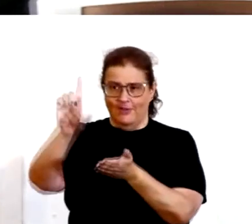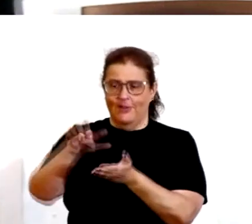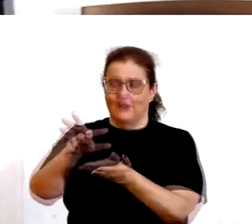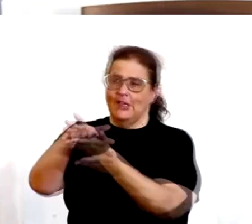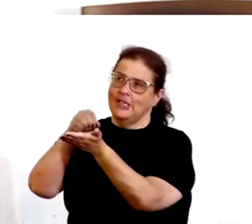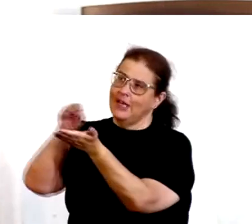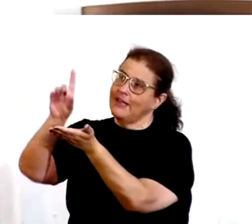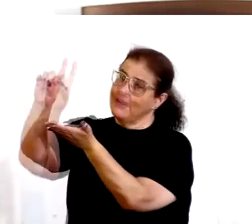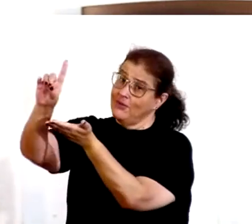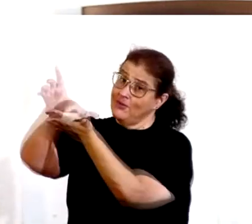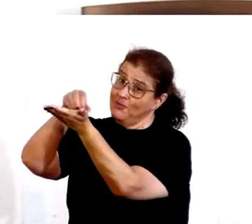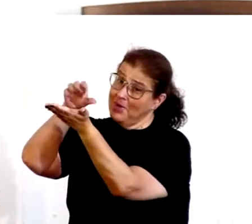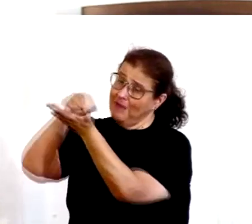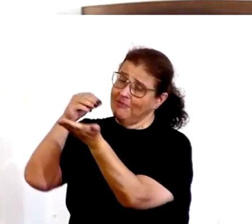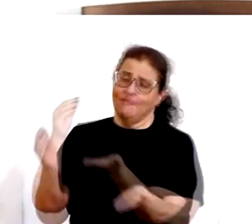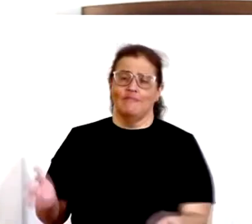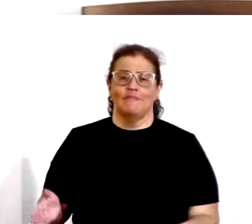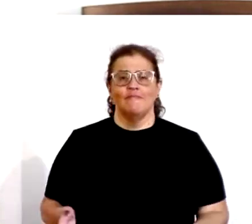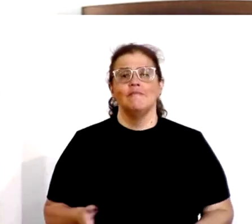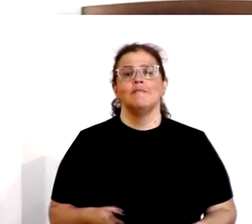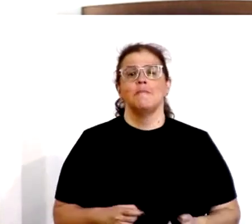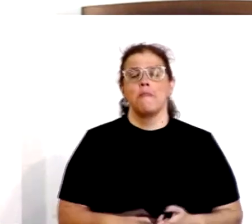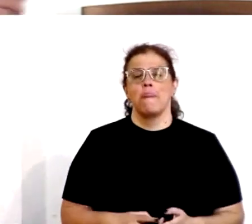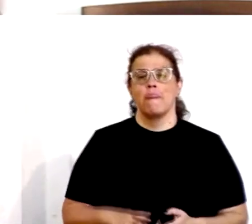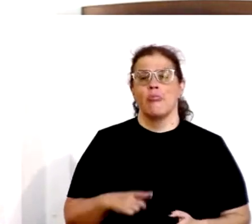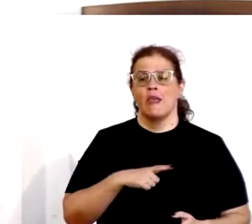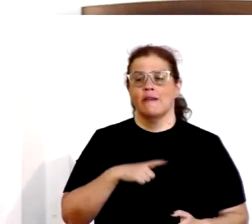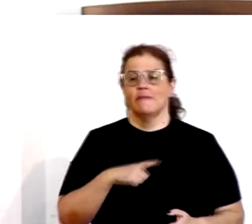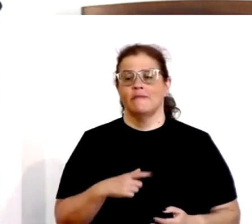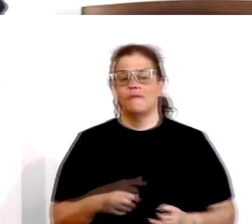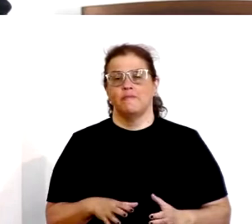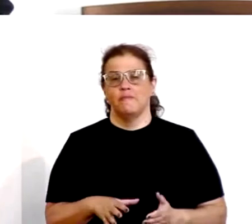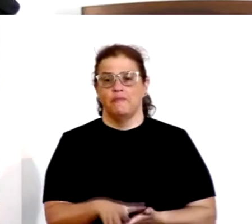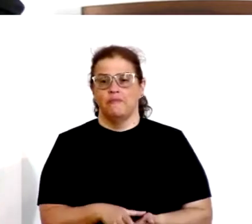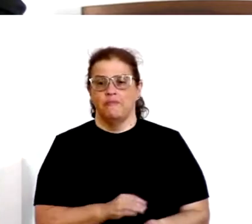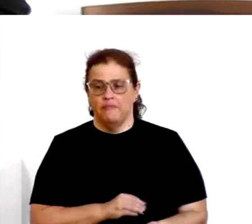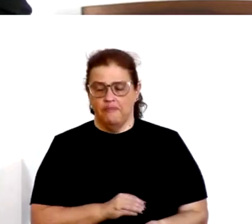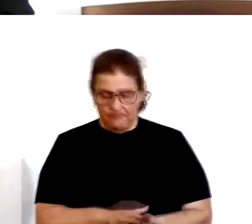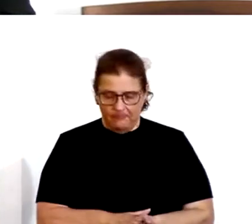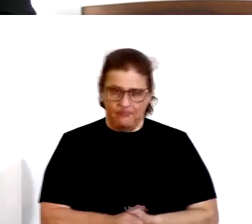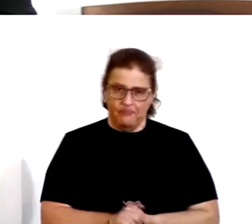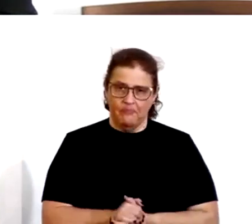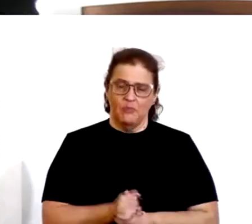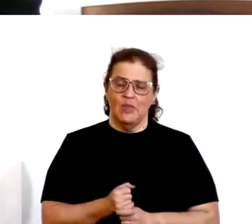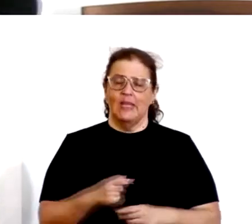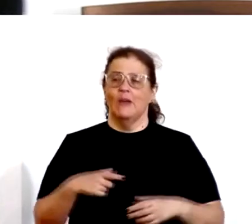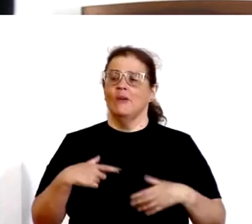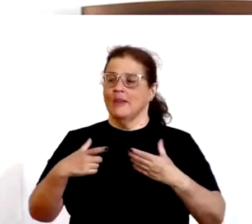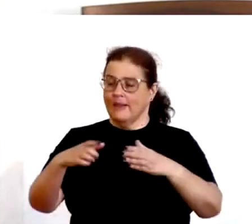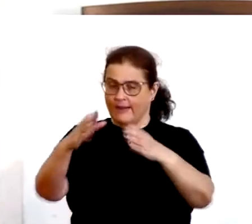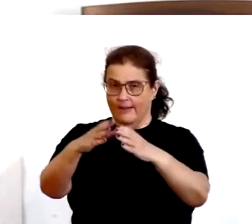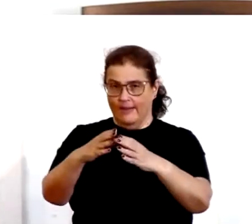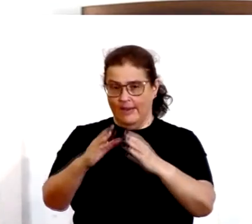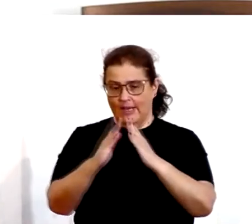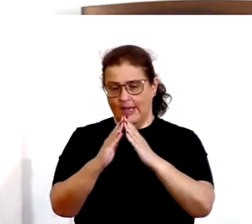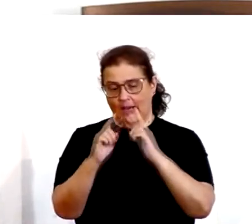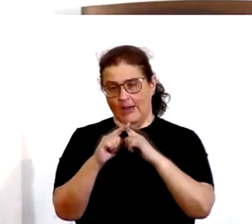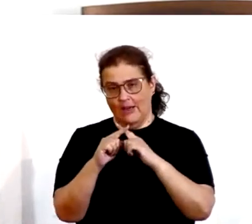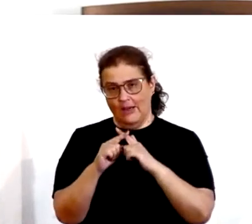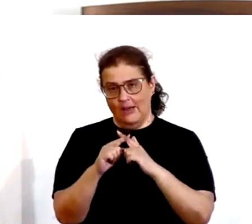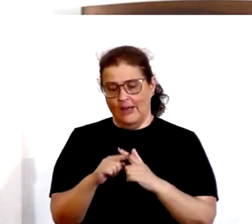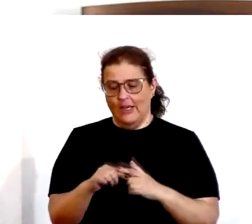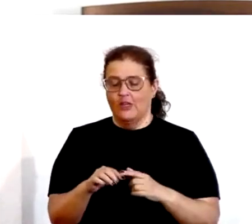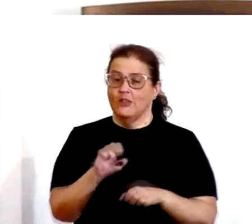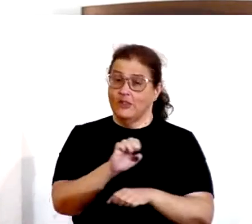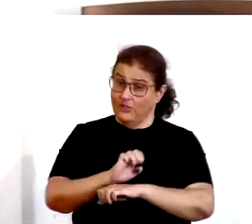Então ele constrói uma linha de raciocínio, no ensino dele, aqueles irmãos da igreja de Éfeso, para dizer,